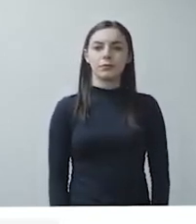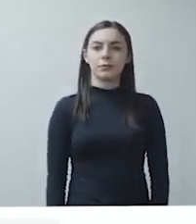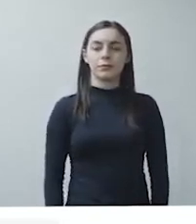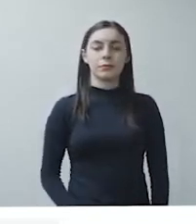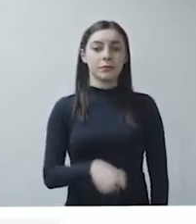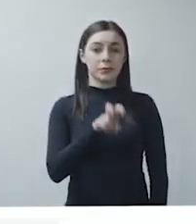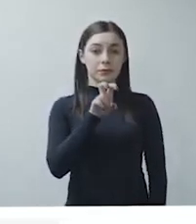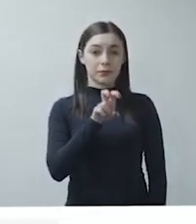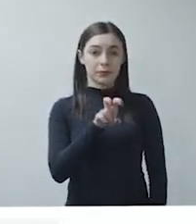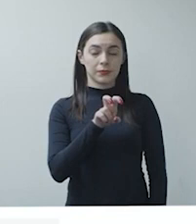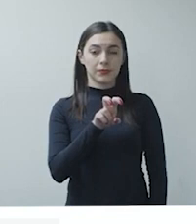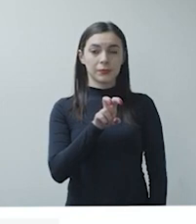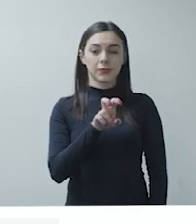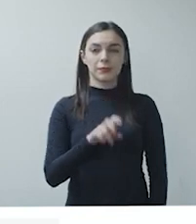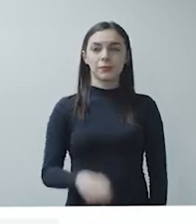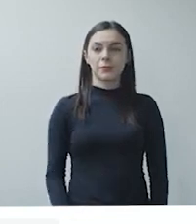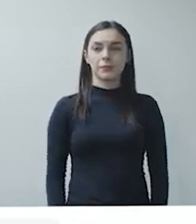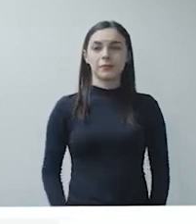5